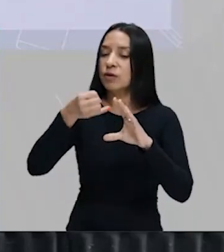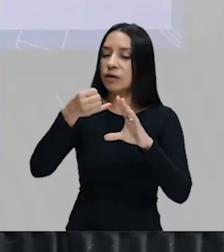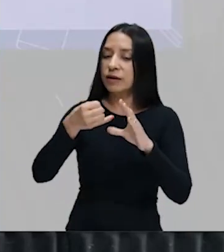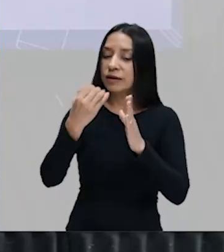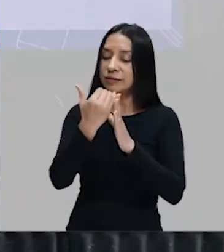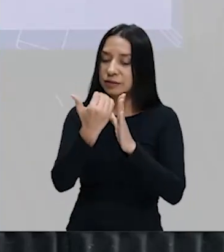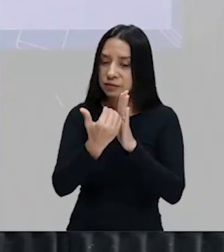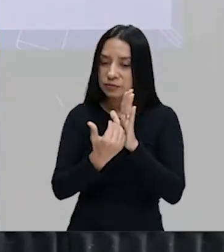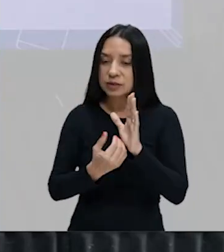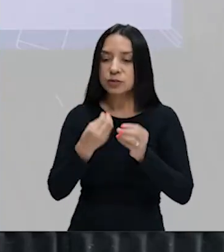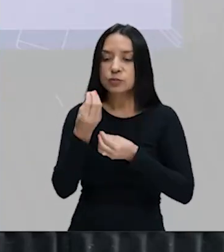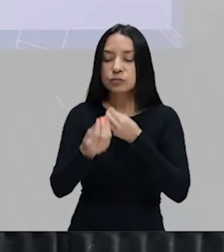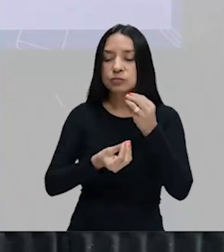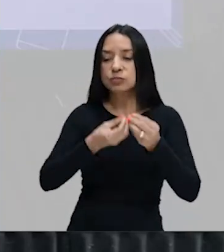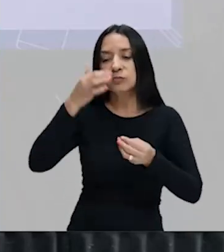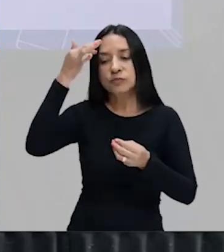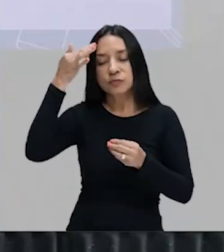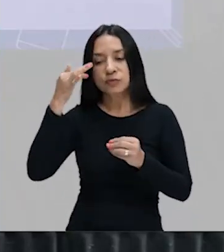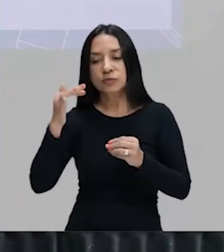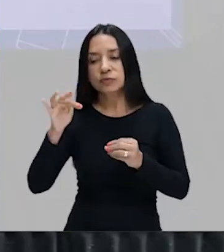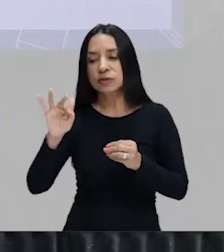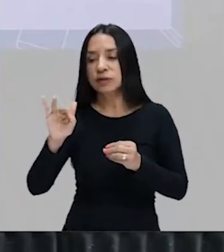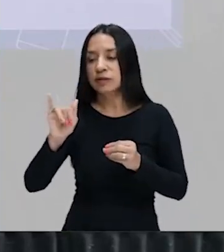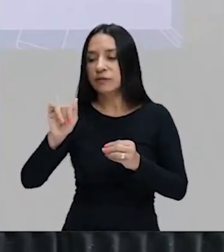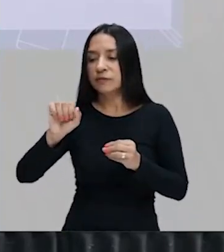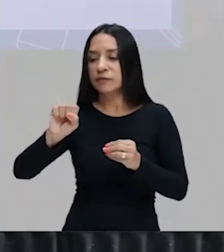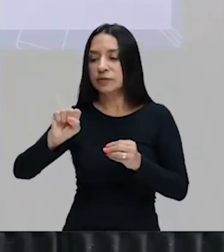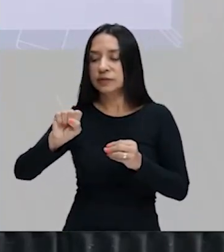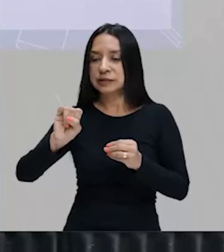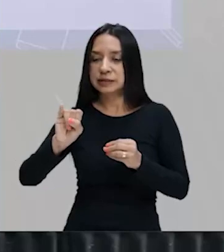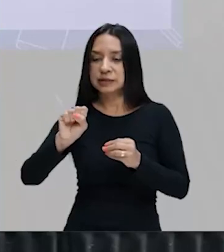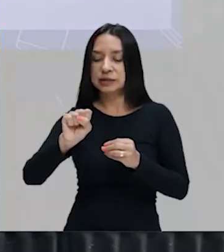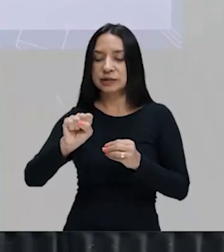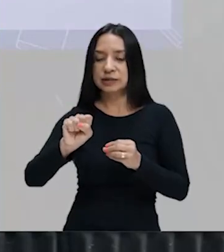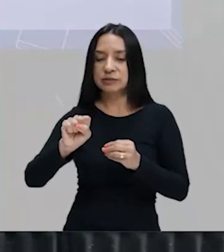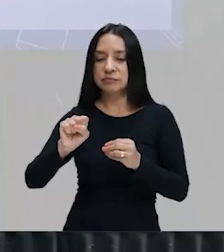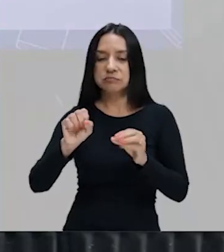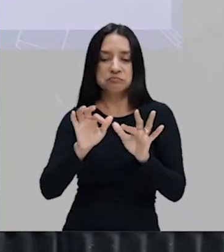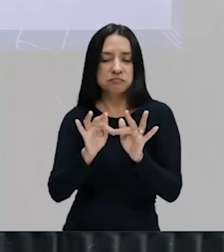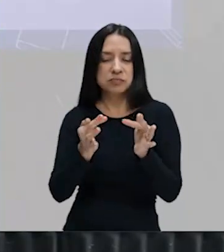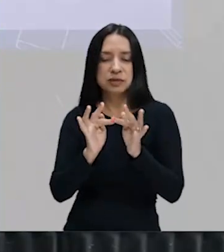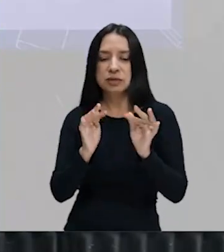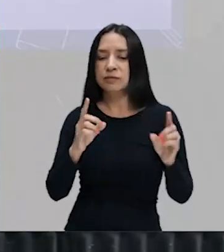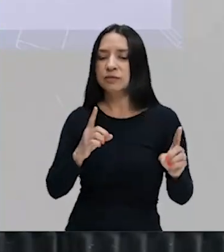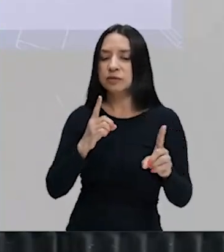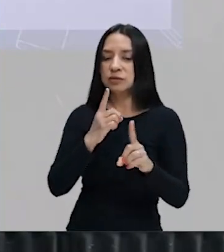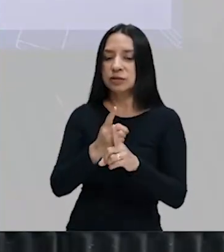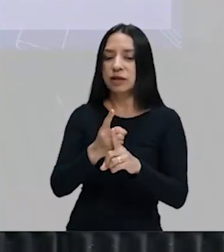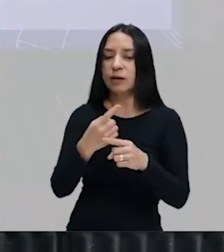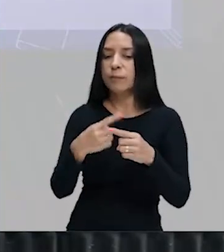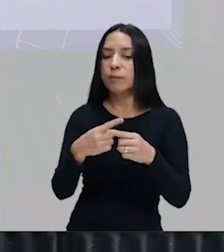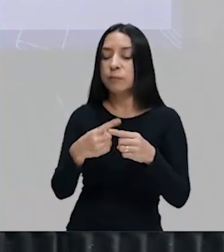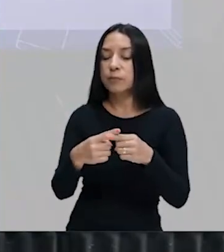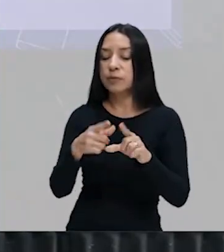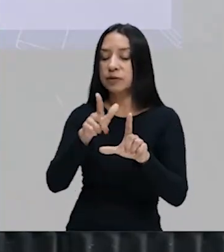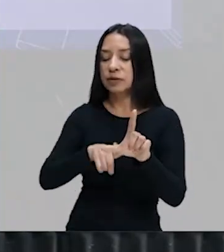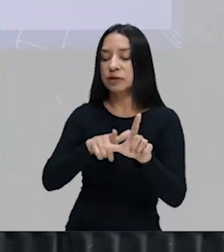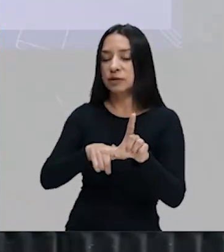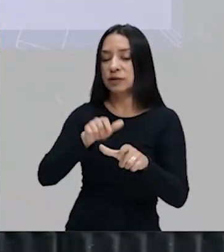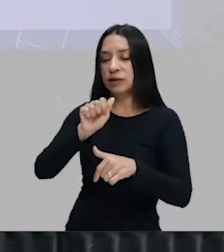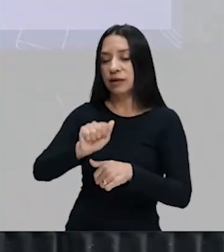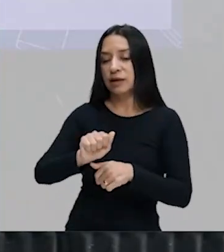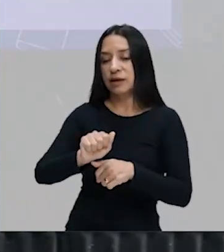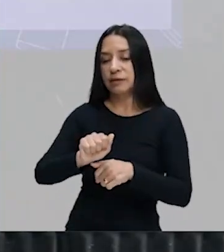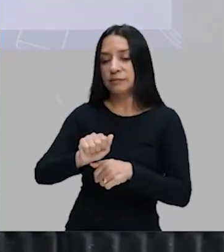da physis ou filósofos da natureza. Aí fica bem mais simples de você encontrar, porque a letra A fala de moral, moralidade não